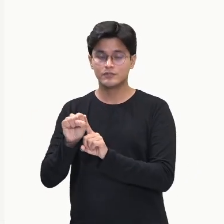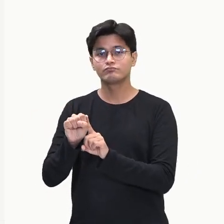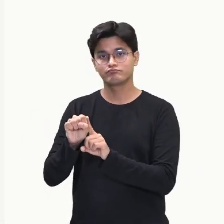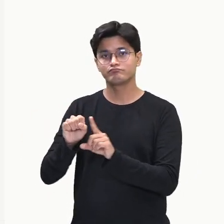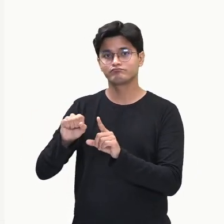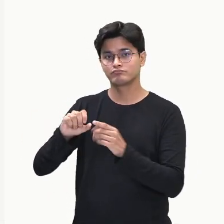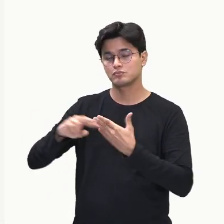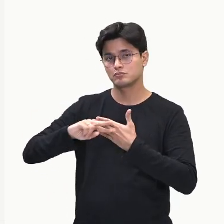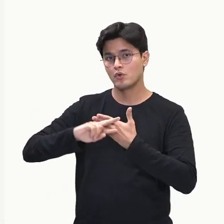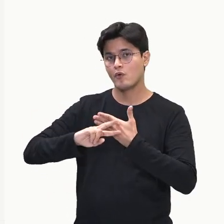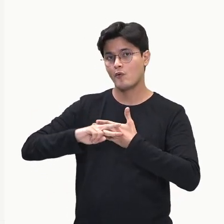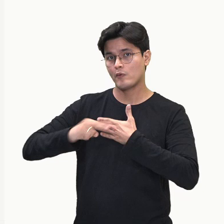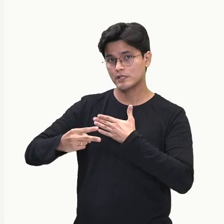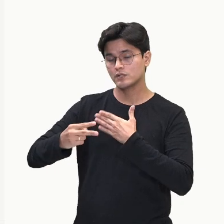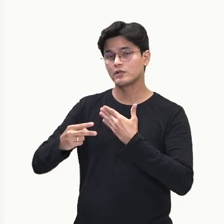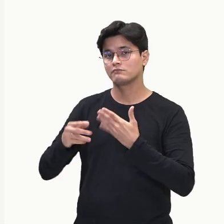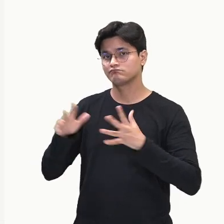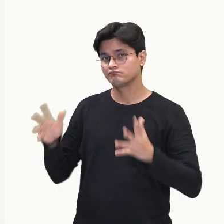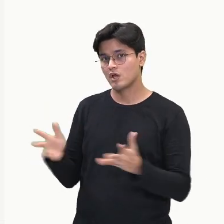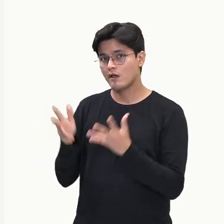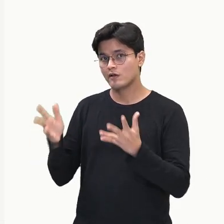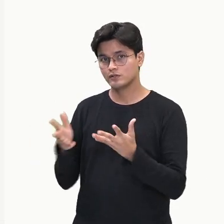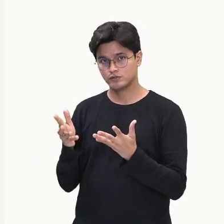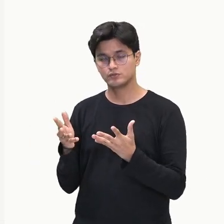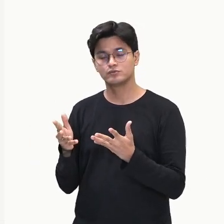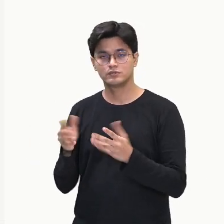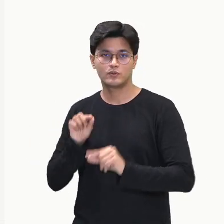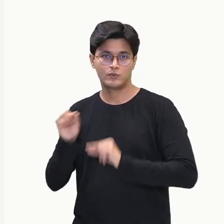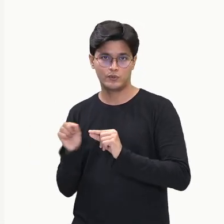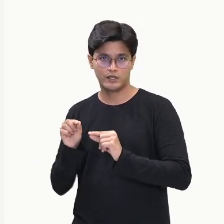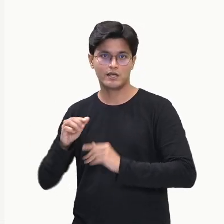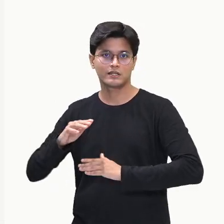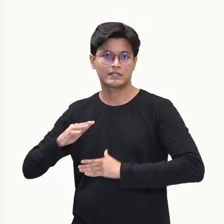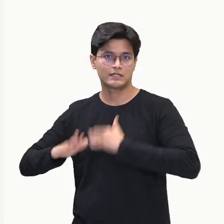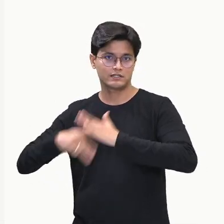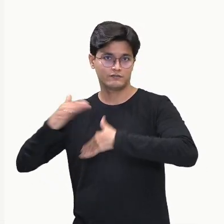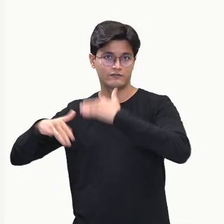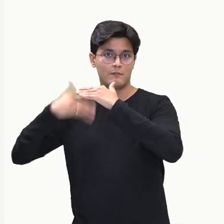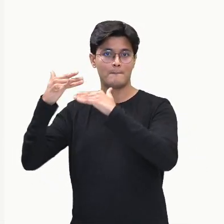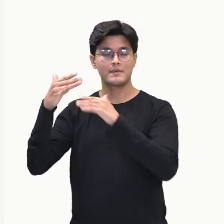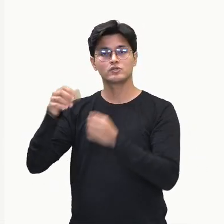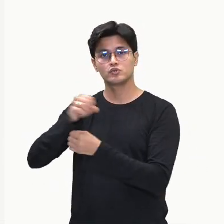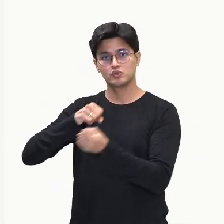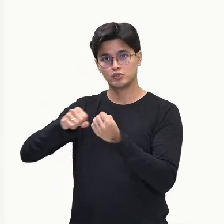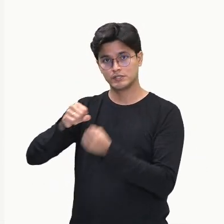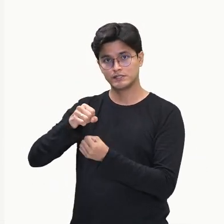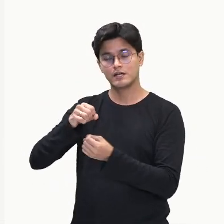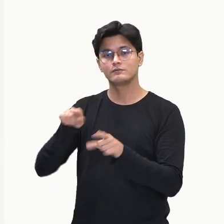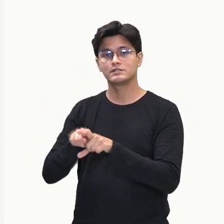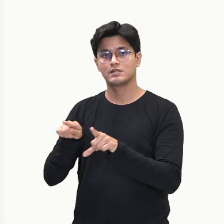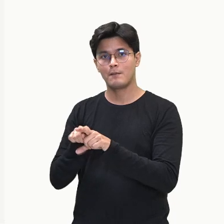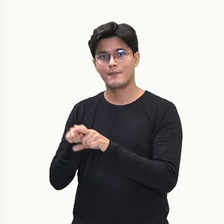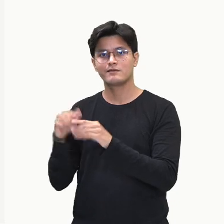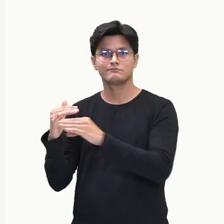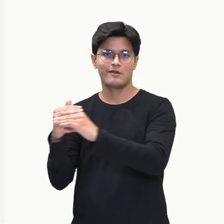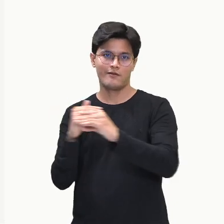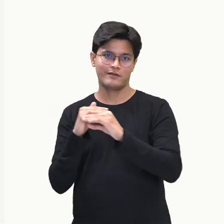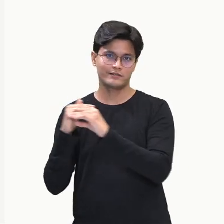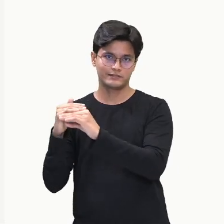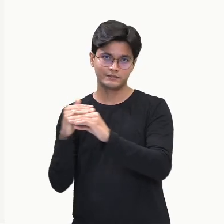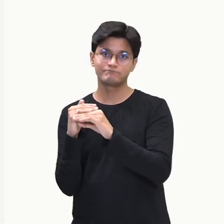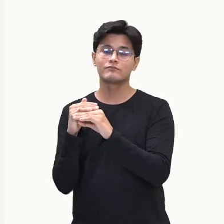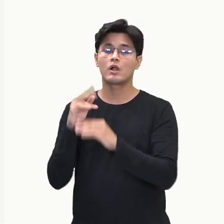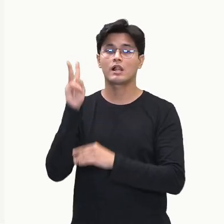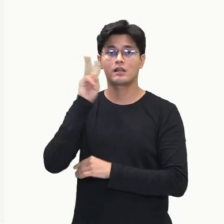na cidade formal, o desenvolvimento que é sustentável e é equitativo. Lembrando que